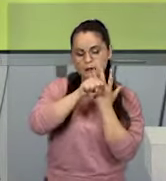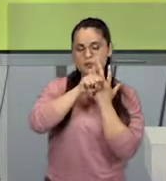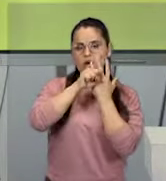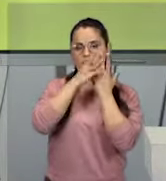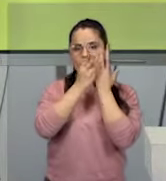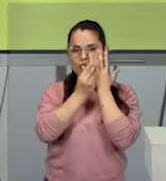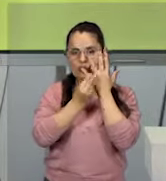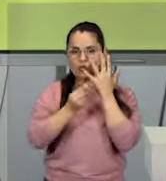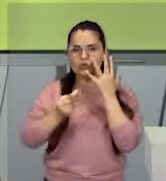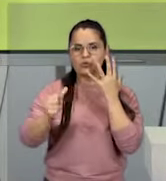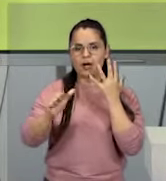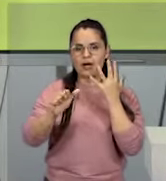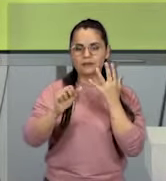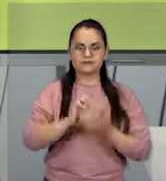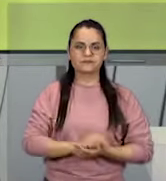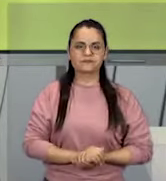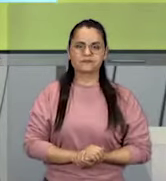reação endotérmica